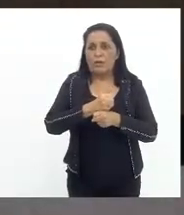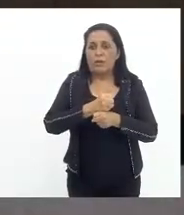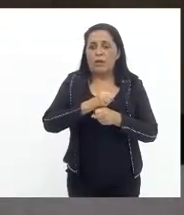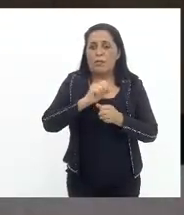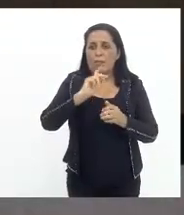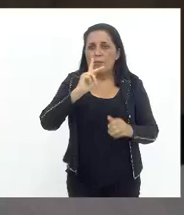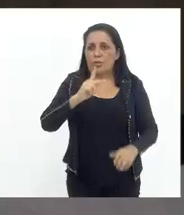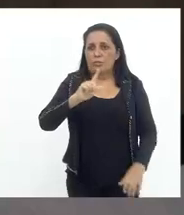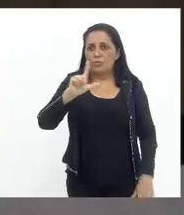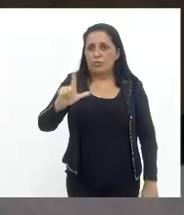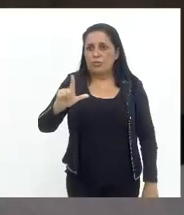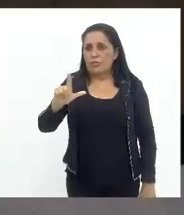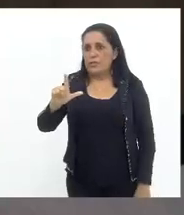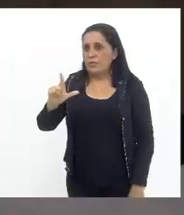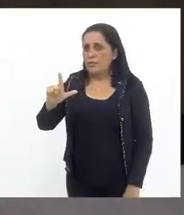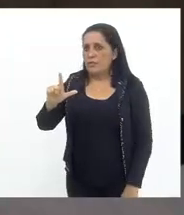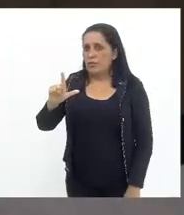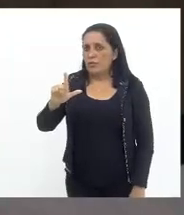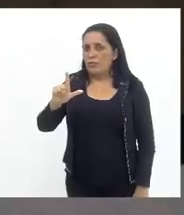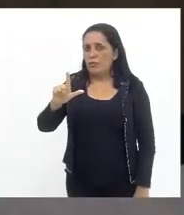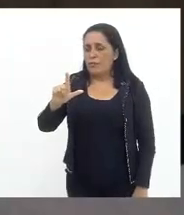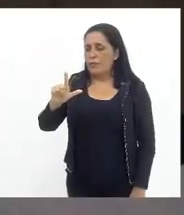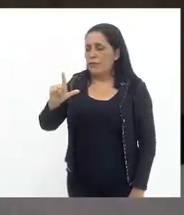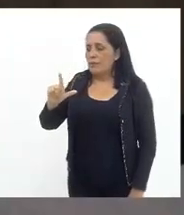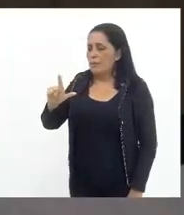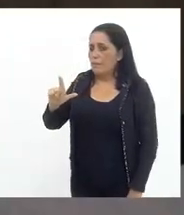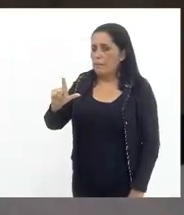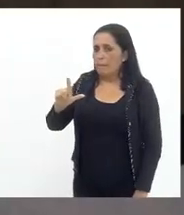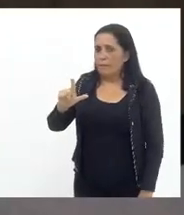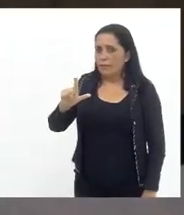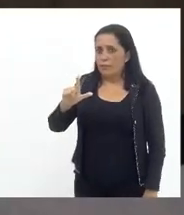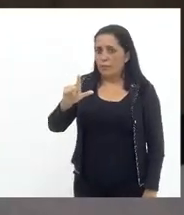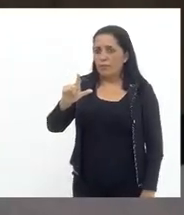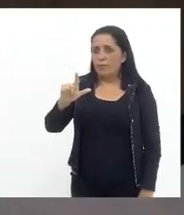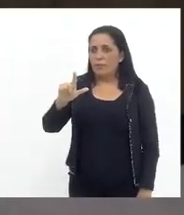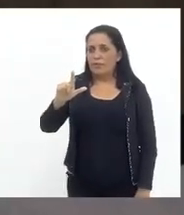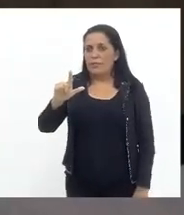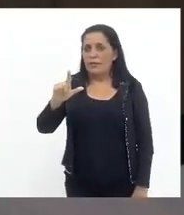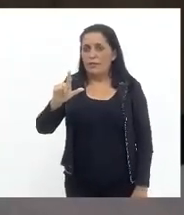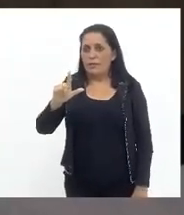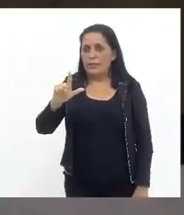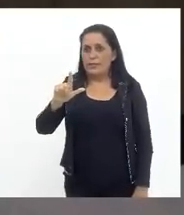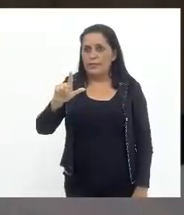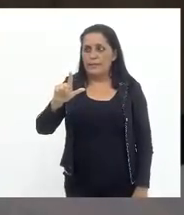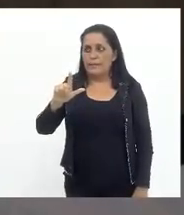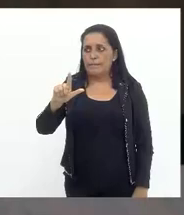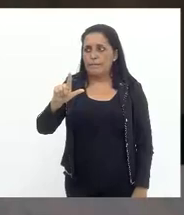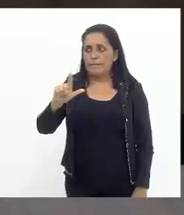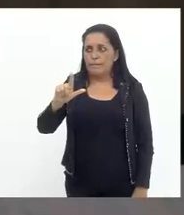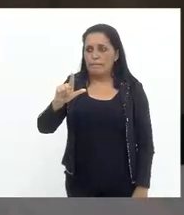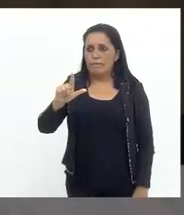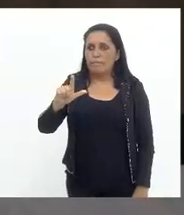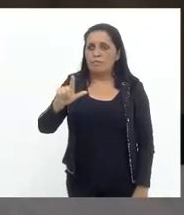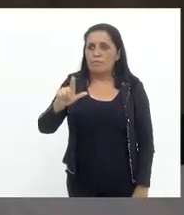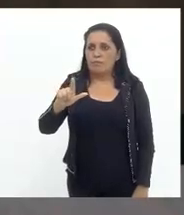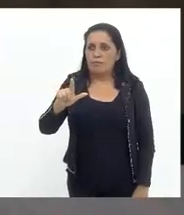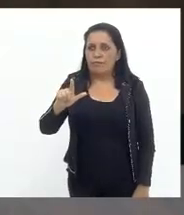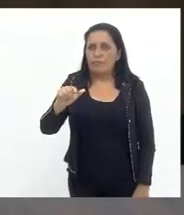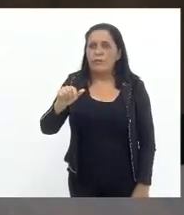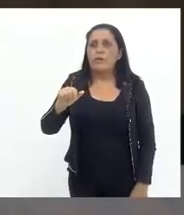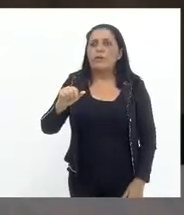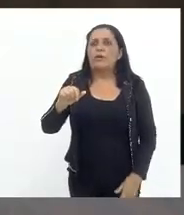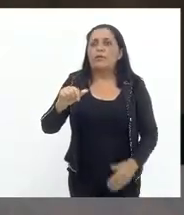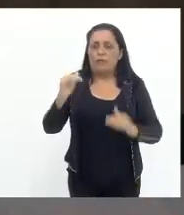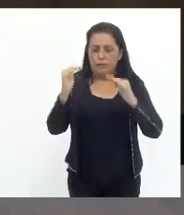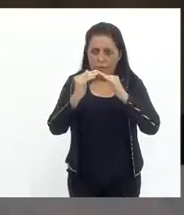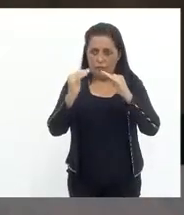tenta regulamentar em força de lei, né, que atualmente é em força de decreto. Então, parecer é